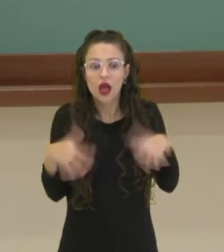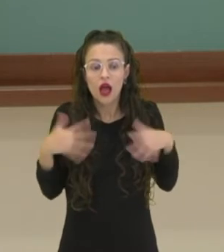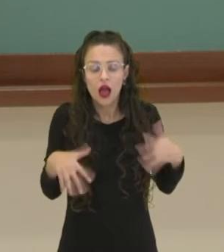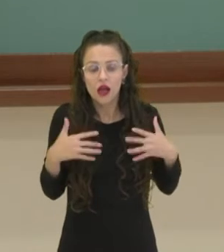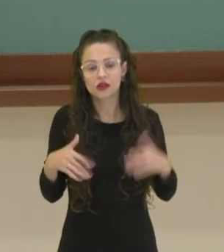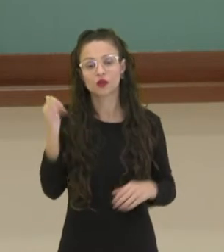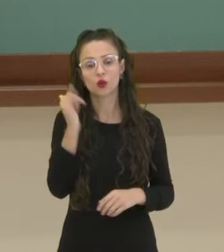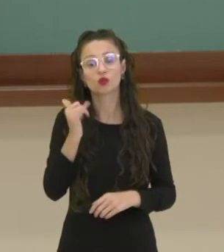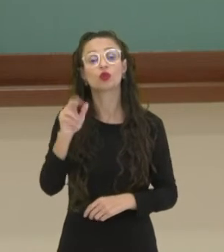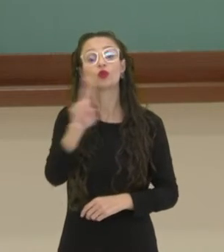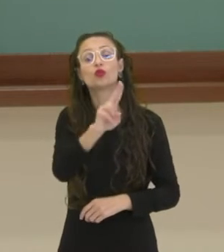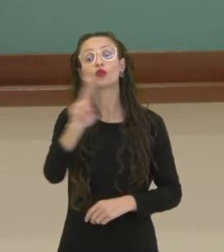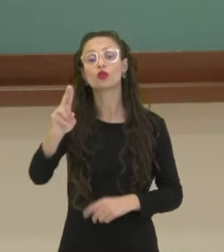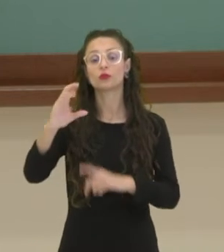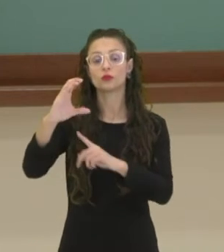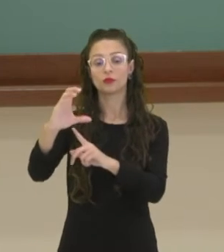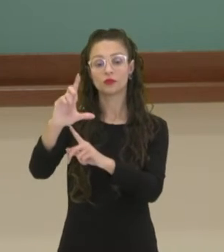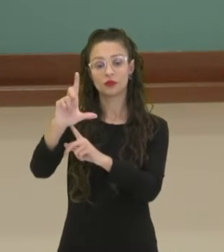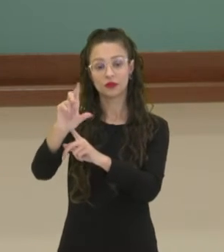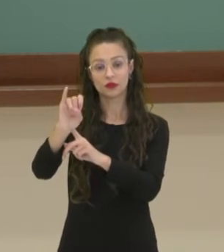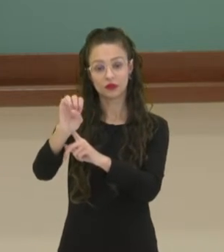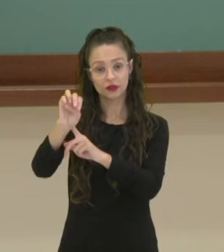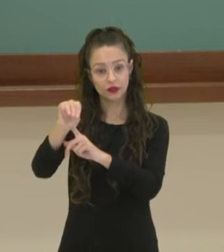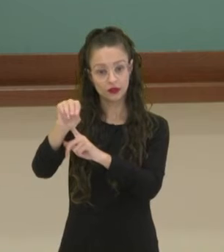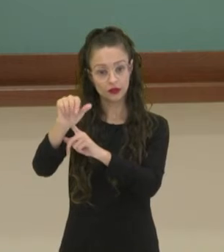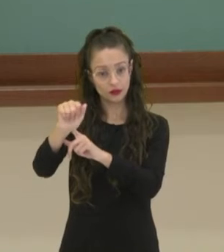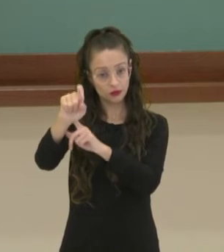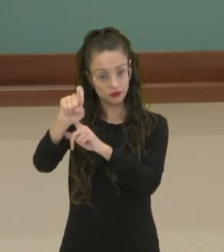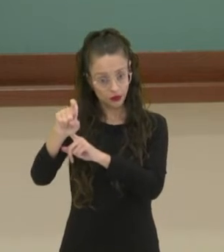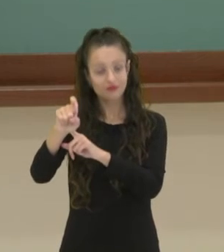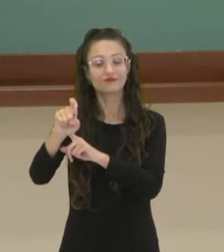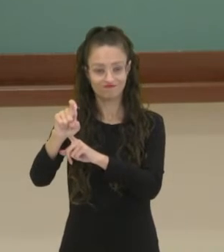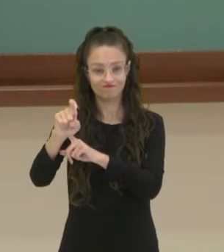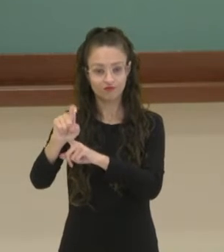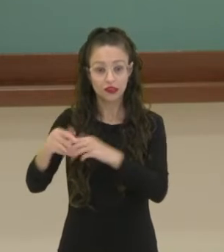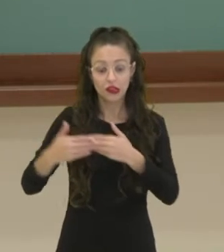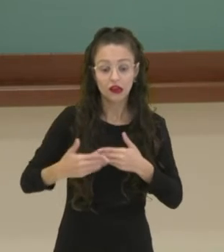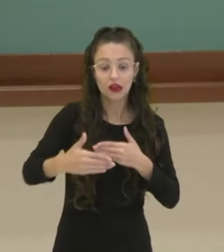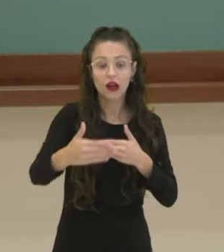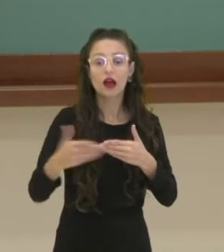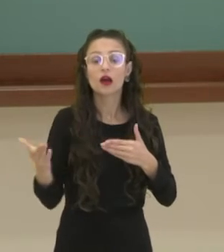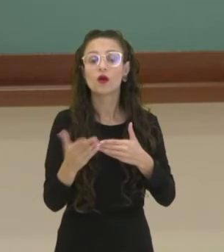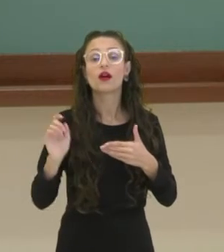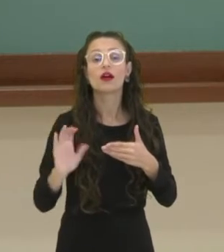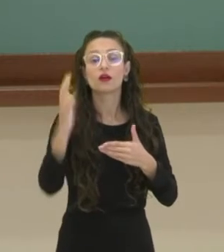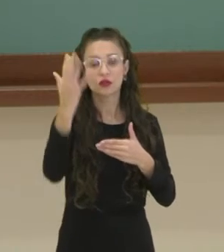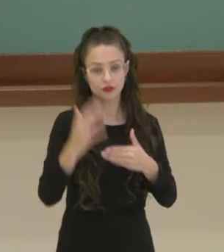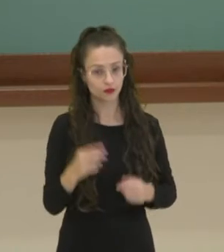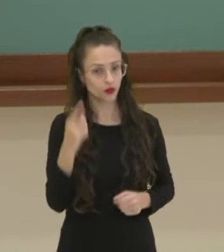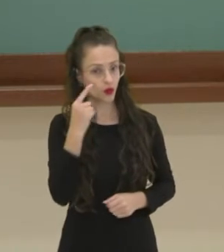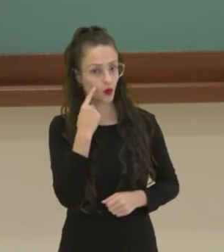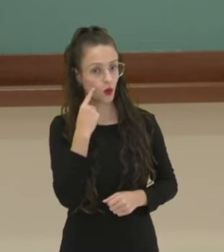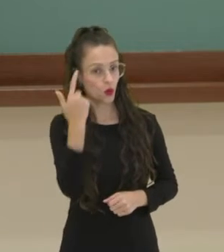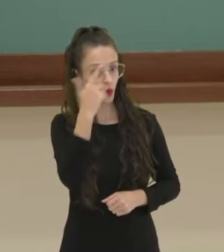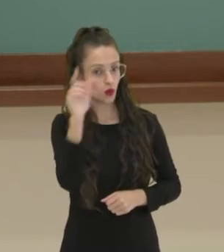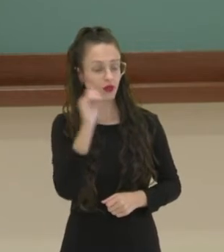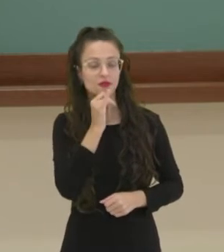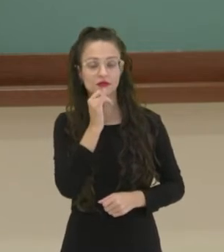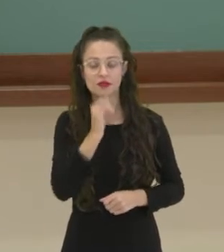é chamado como clímax. A partir daquele instante, o que vai acontecer? Quer ver um outro exemplo de